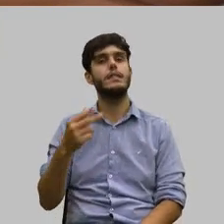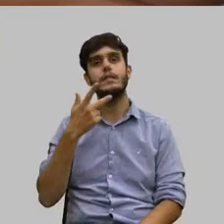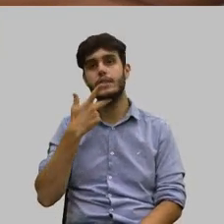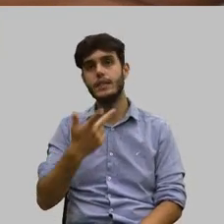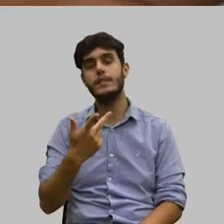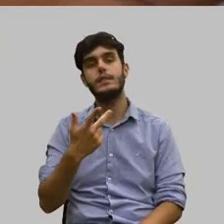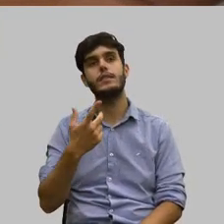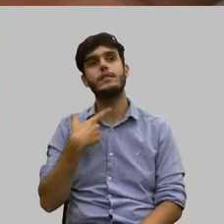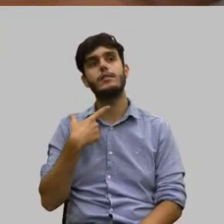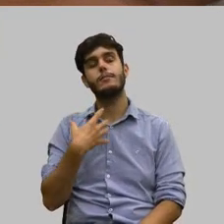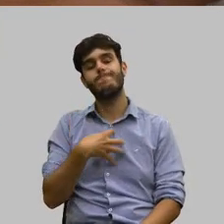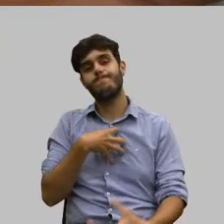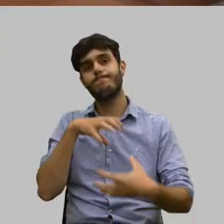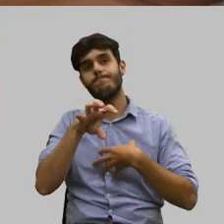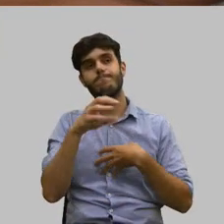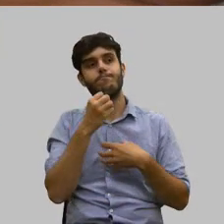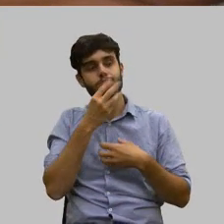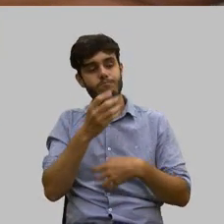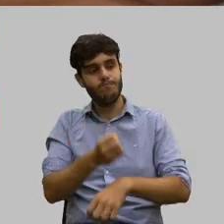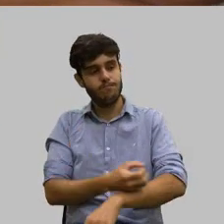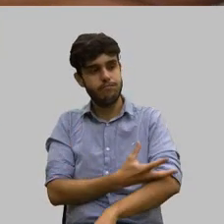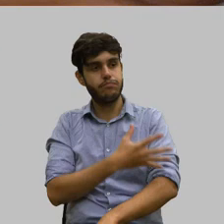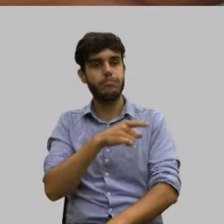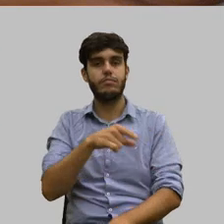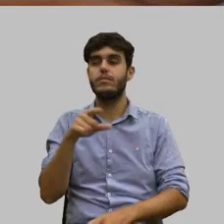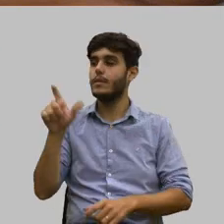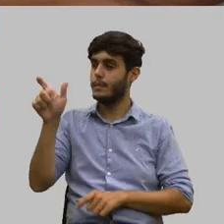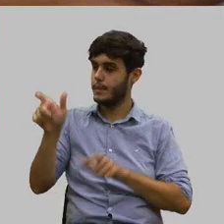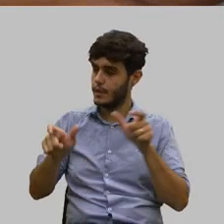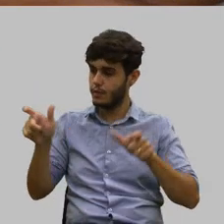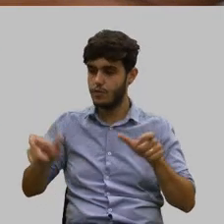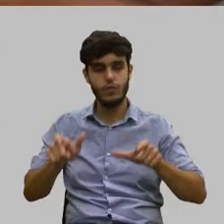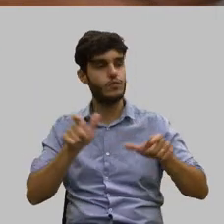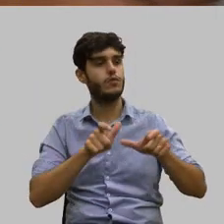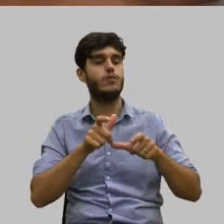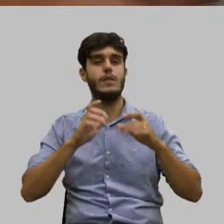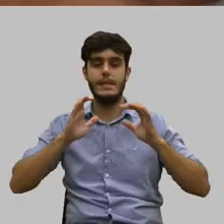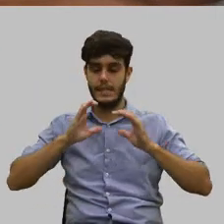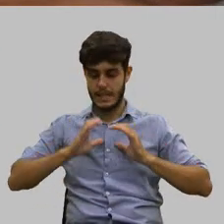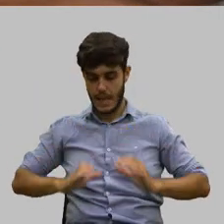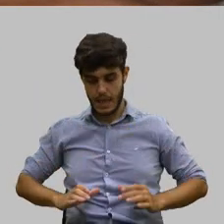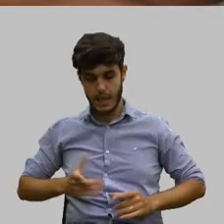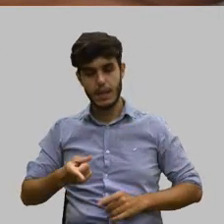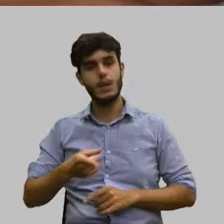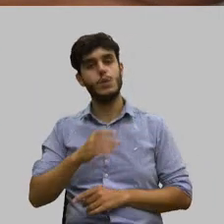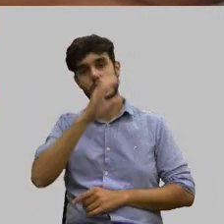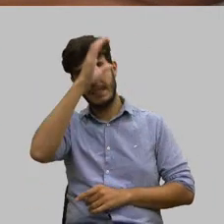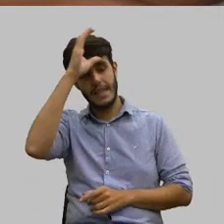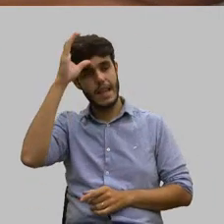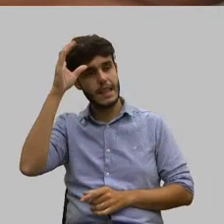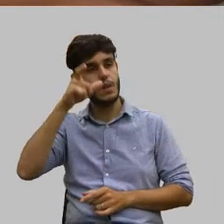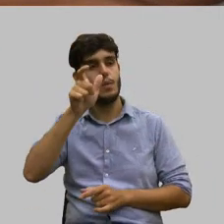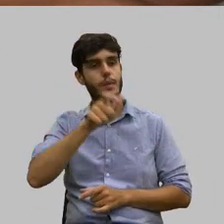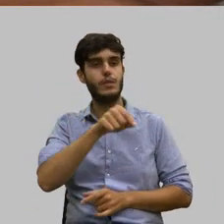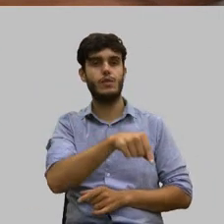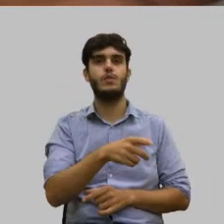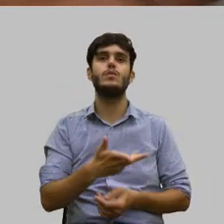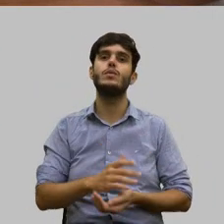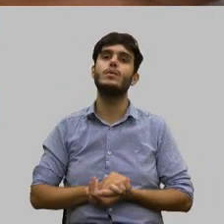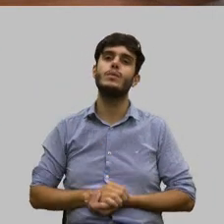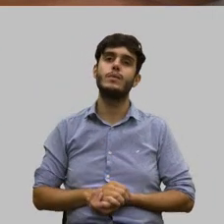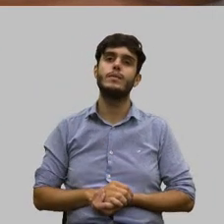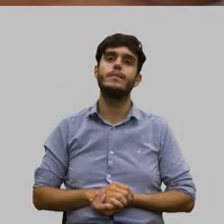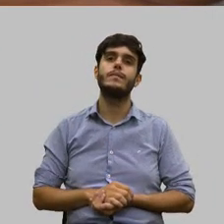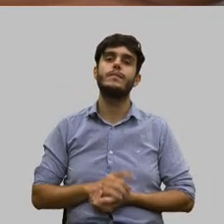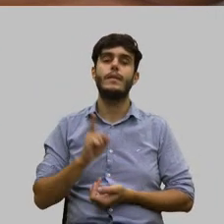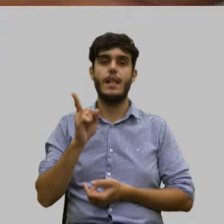muita empatia pelo próximo pelo cidadão e pelos próprios animais como a gente vê os resgates que foram feitos lá